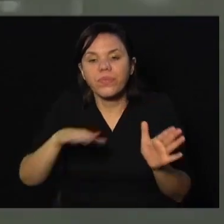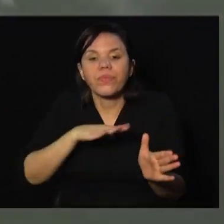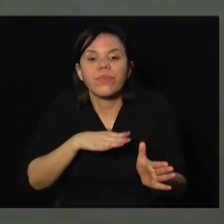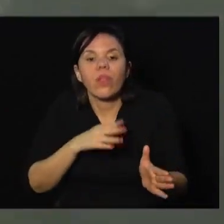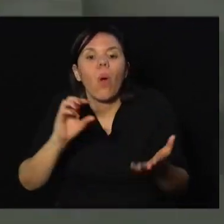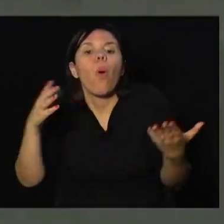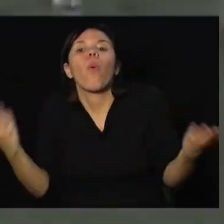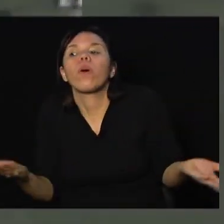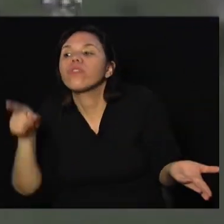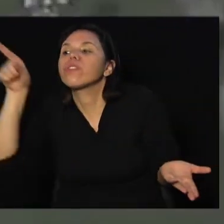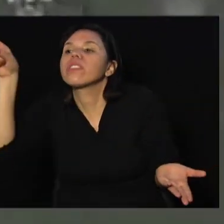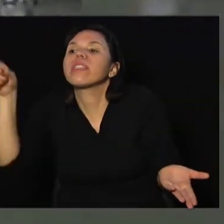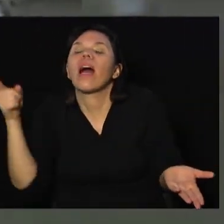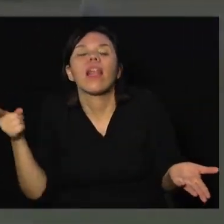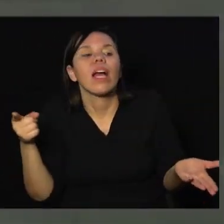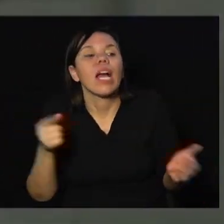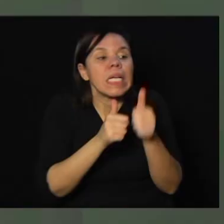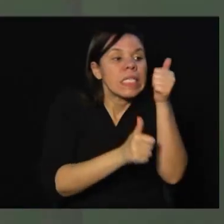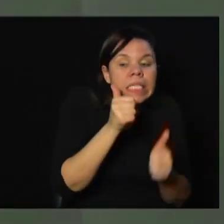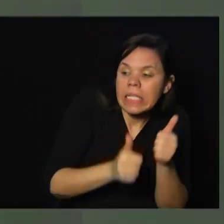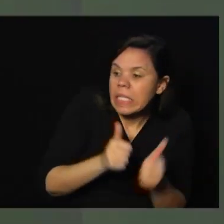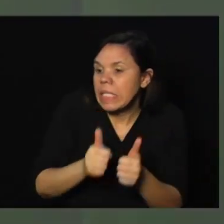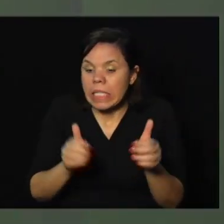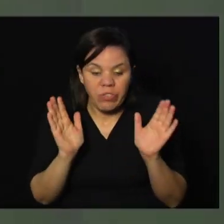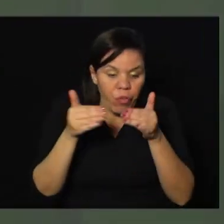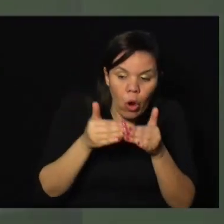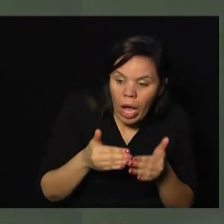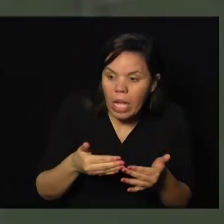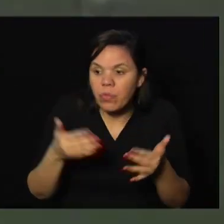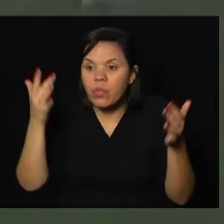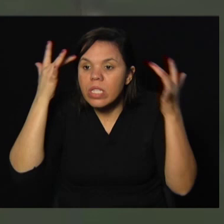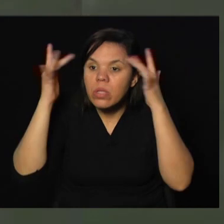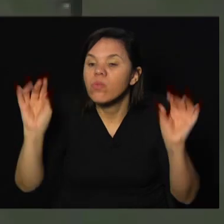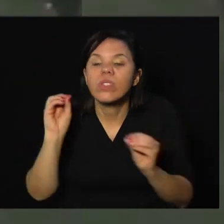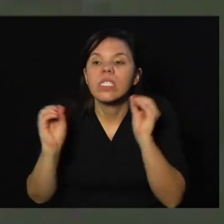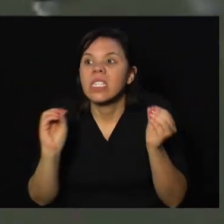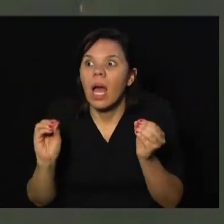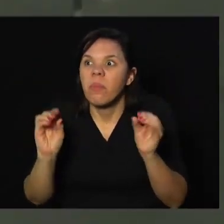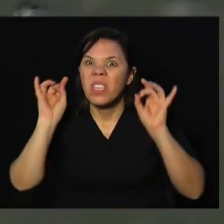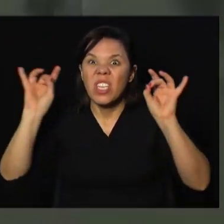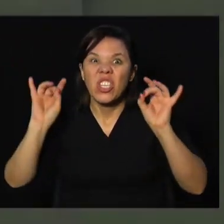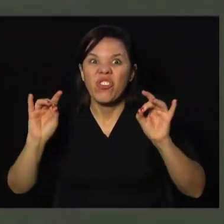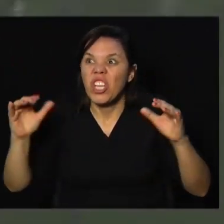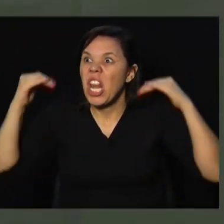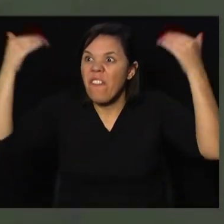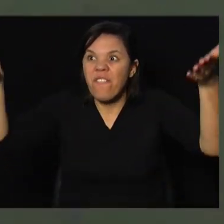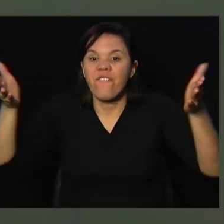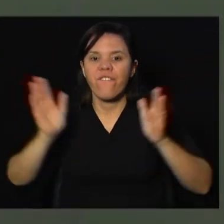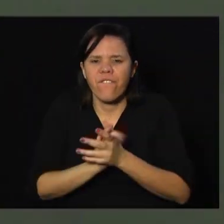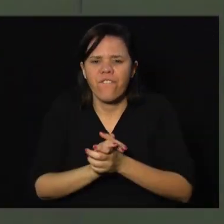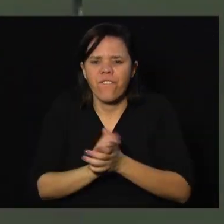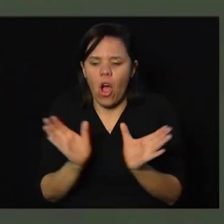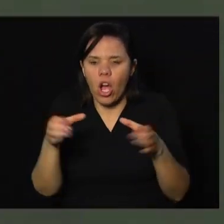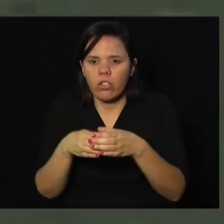está lá, você fica tão fechado que não tem essa noção da seleção que era? Não, o time era muito bom, a gente